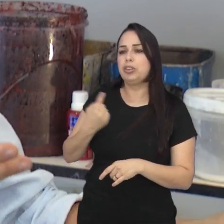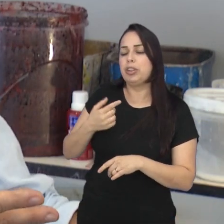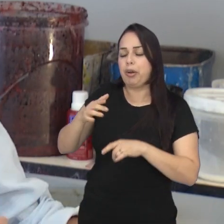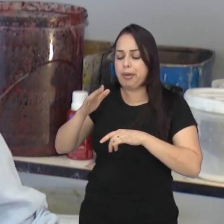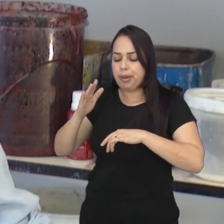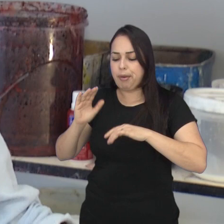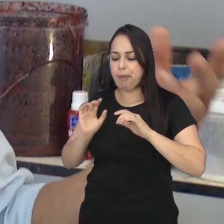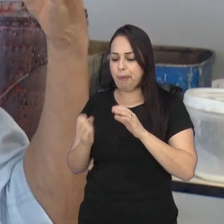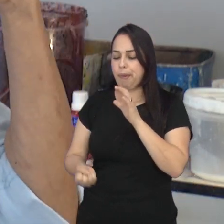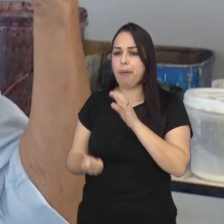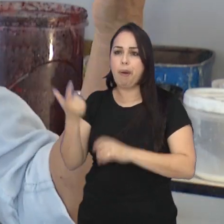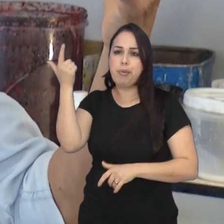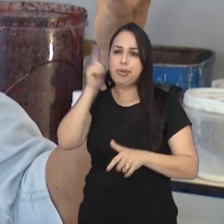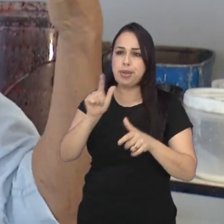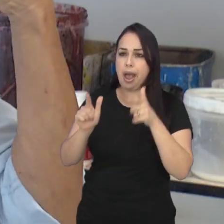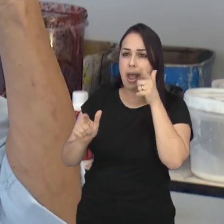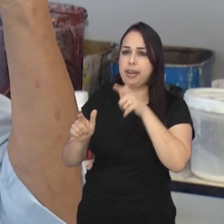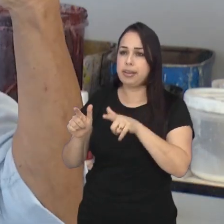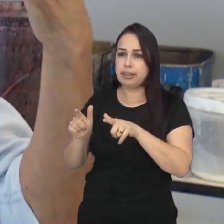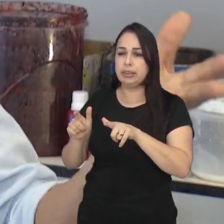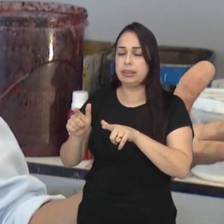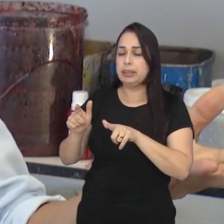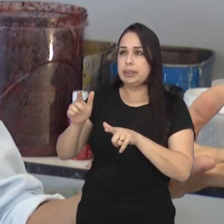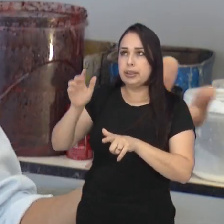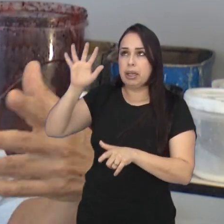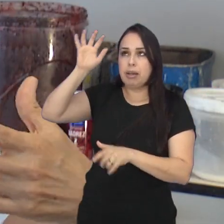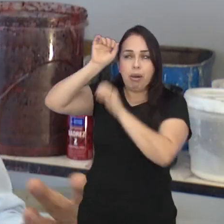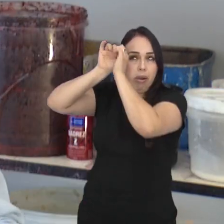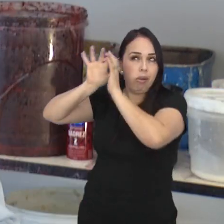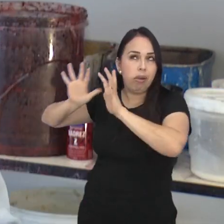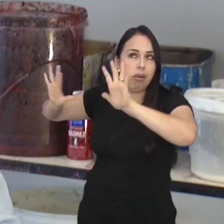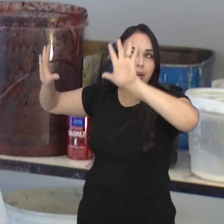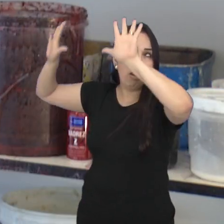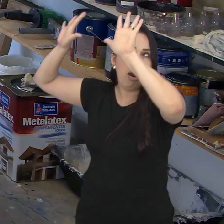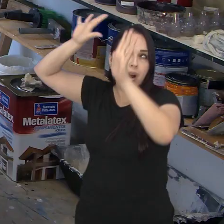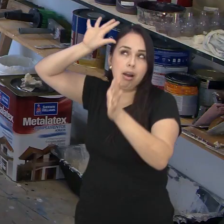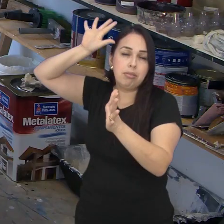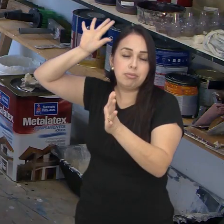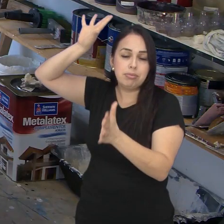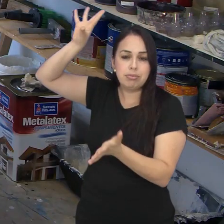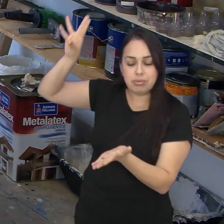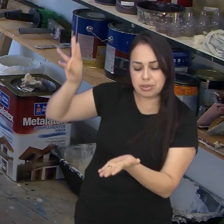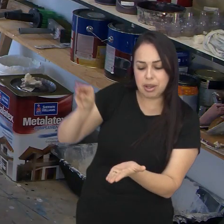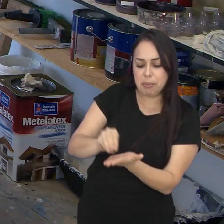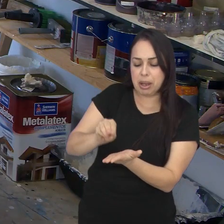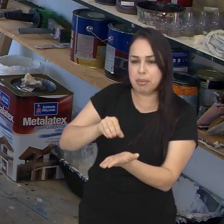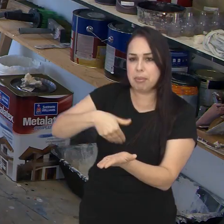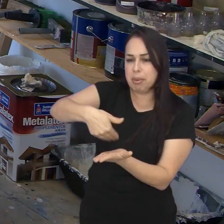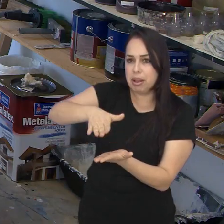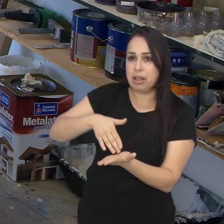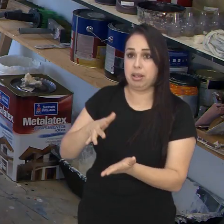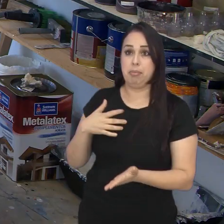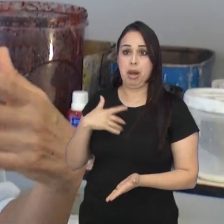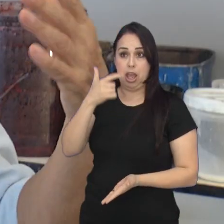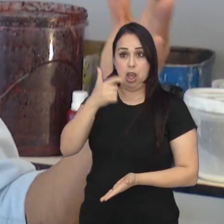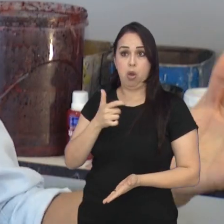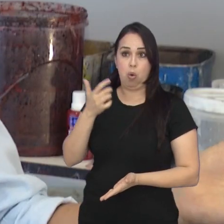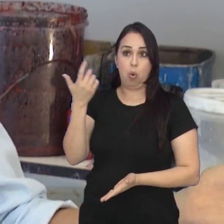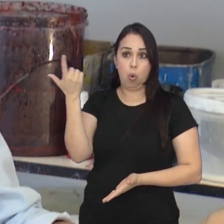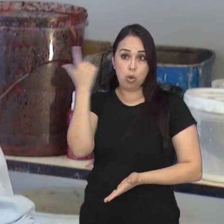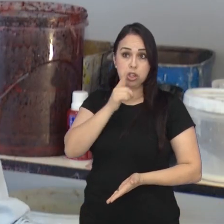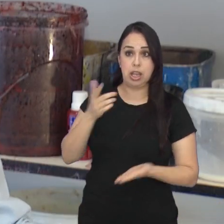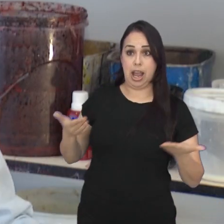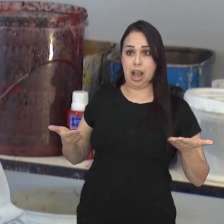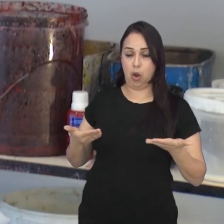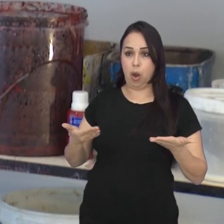consegue desenvolver aquilo que ele tem em mente, né, da proposta dele, né? Então, para eu conseguir fazer isso